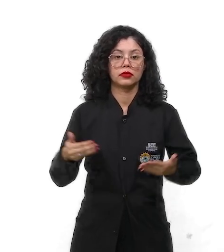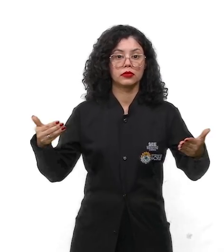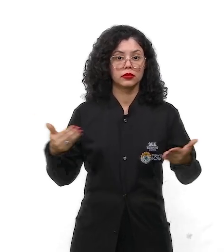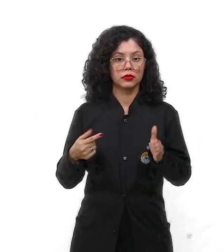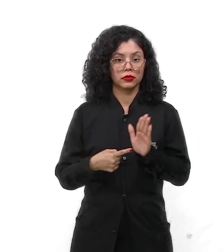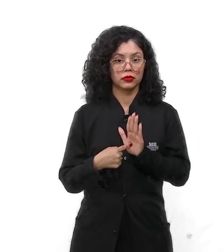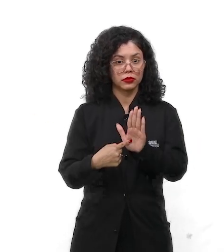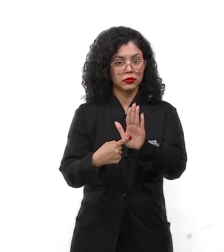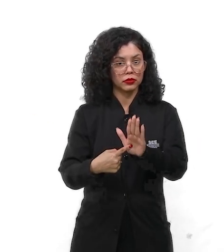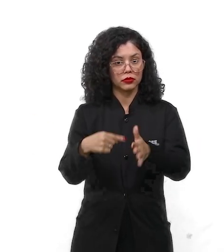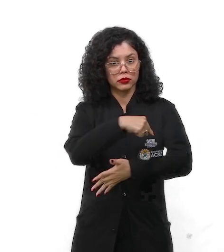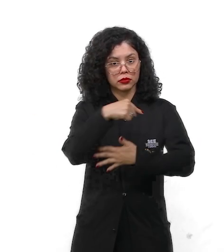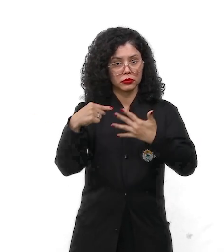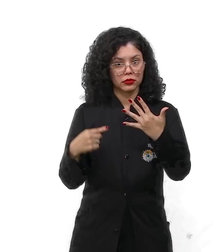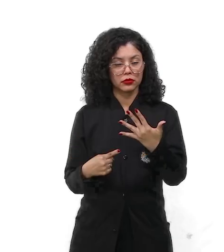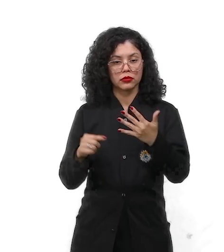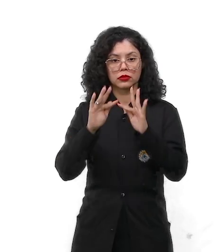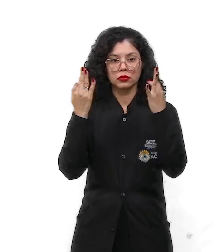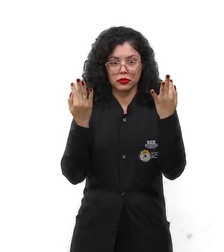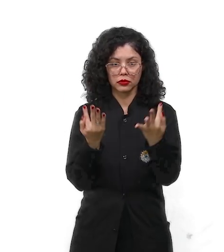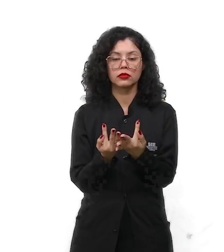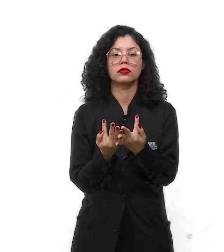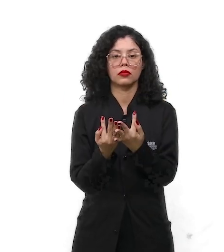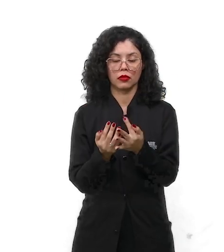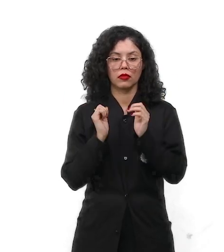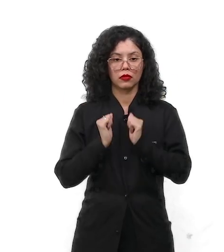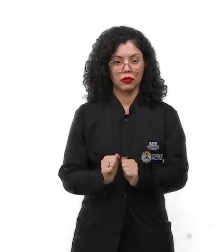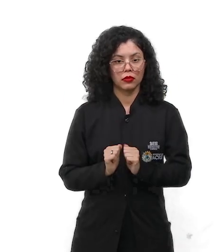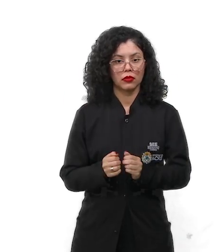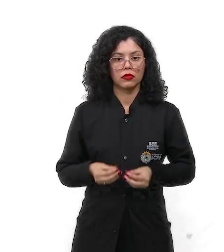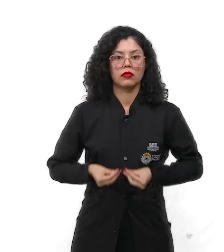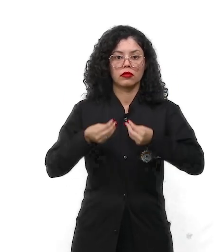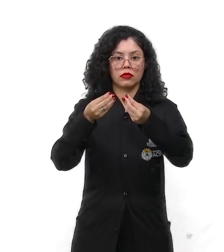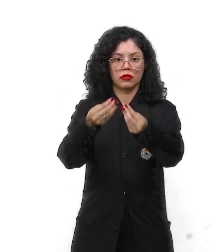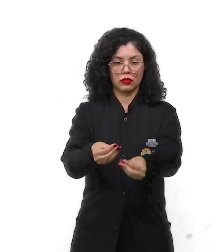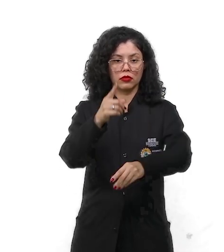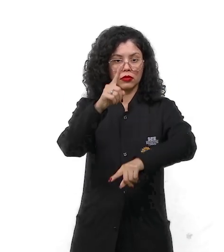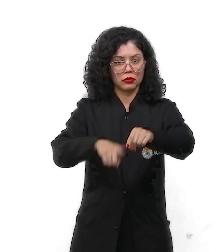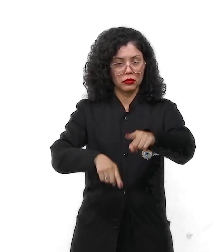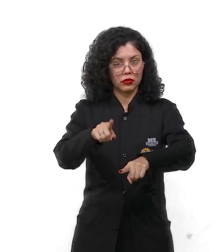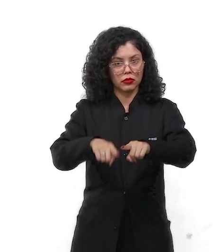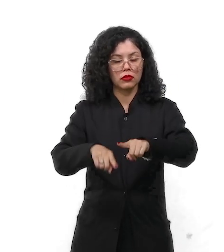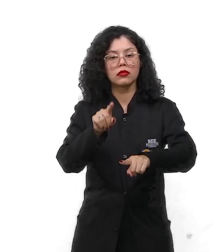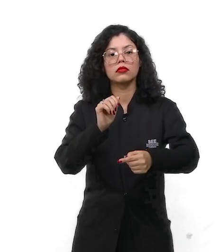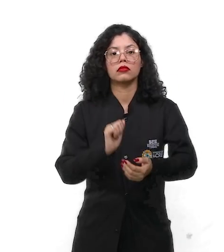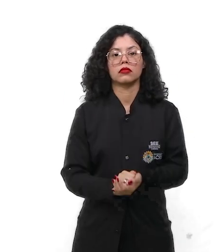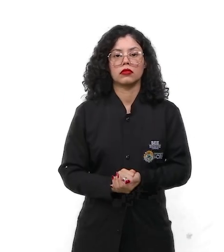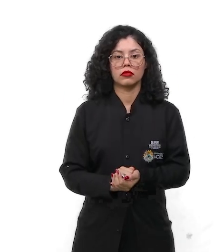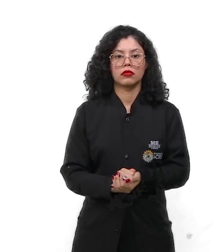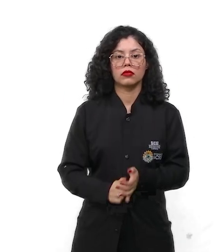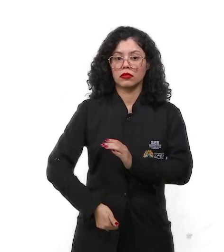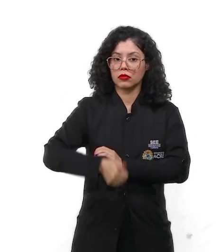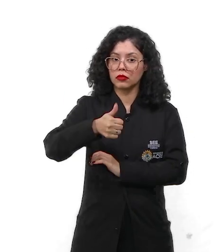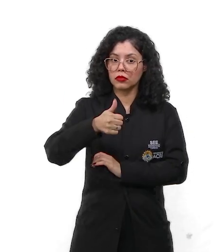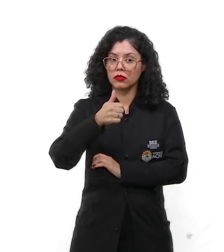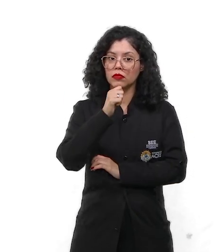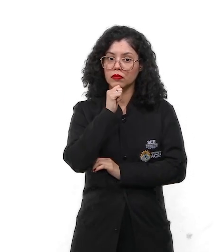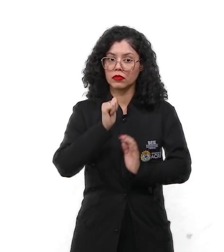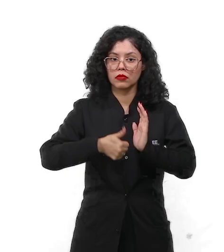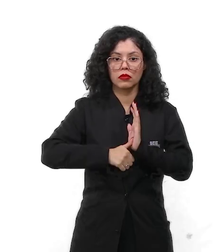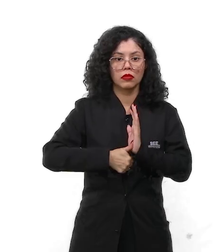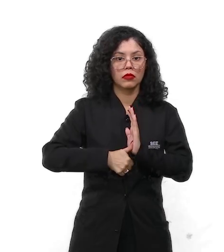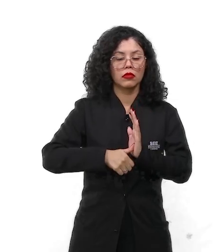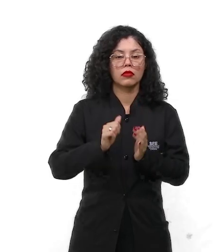os seguintes membros de uma família que poderiam doar material para confirmação da identidade de